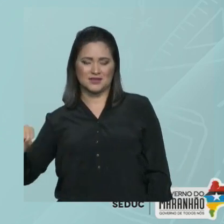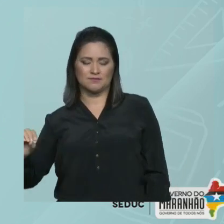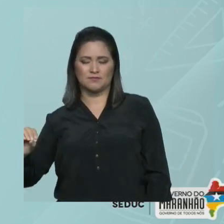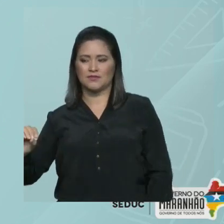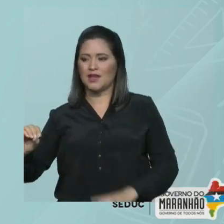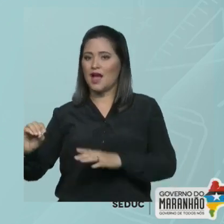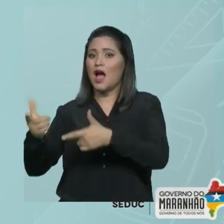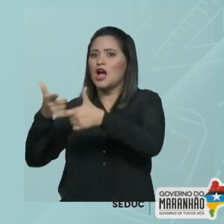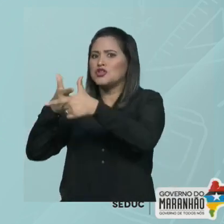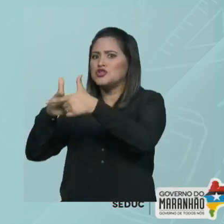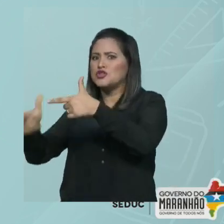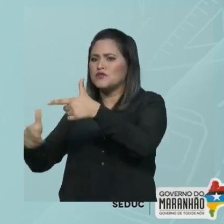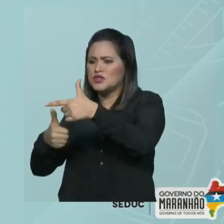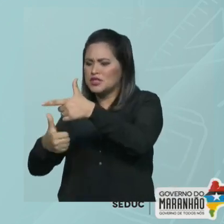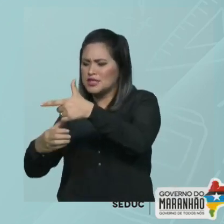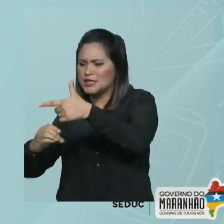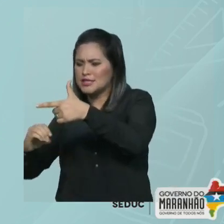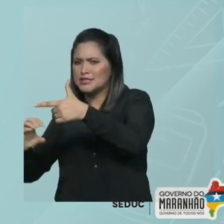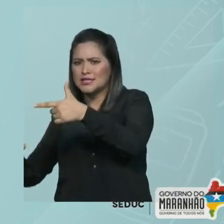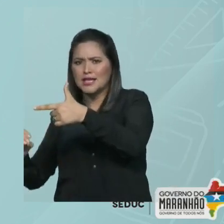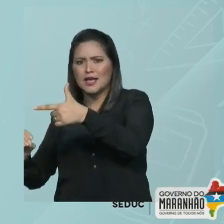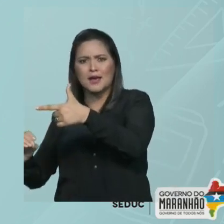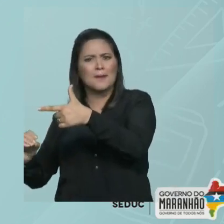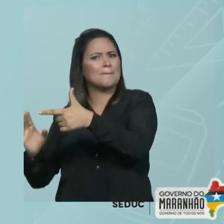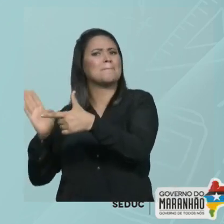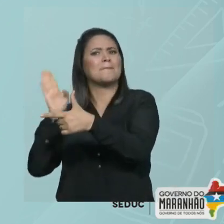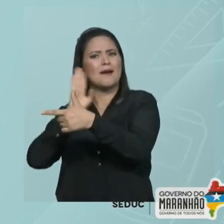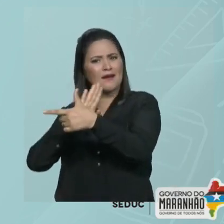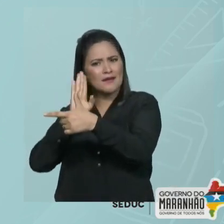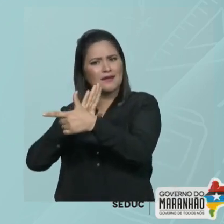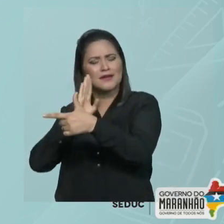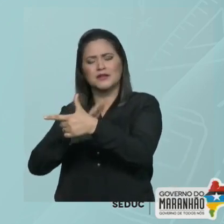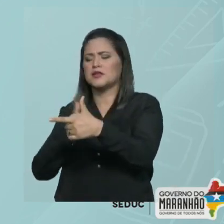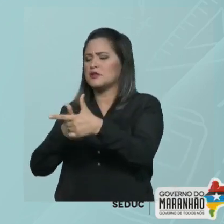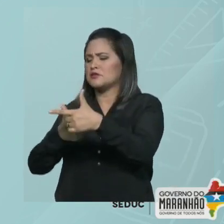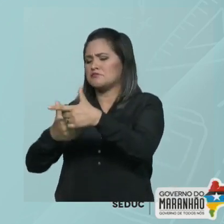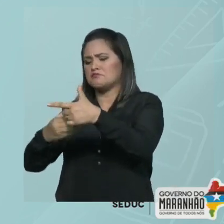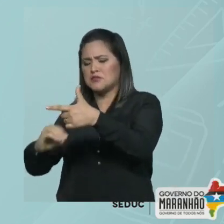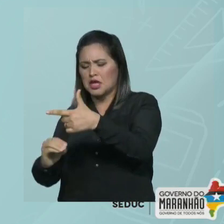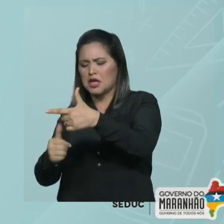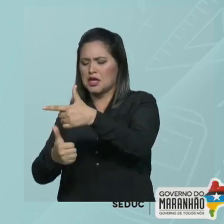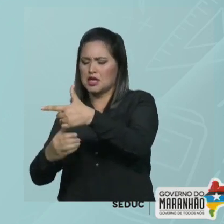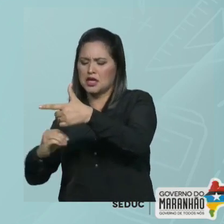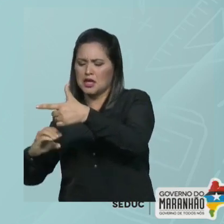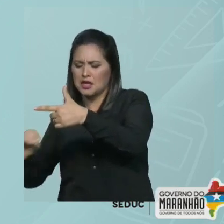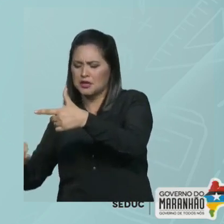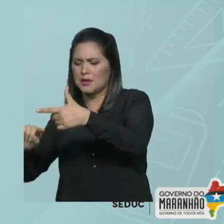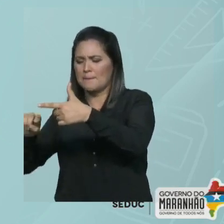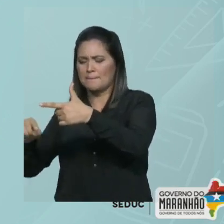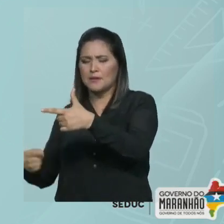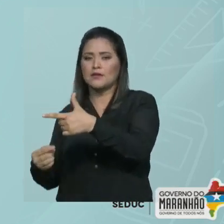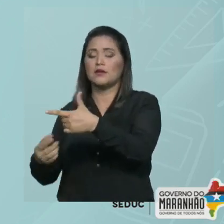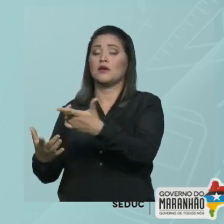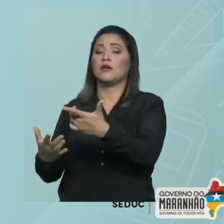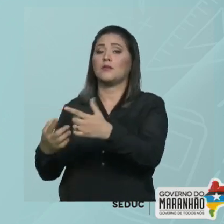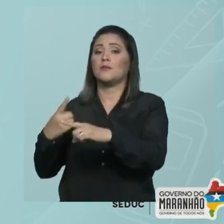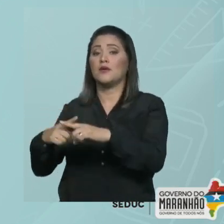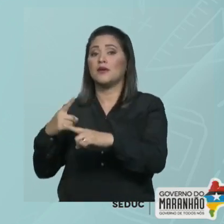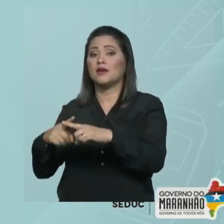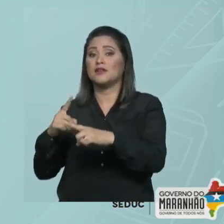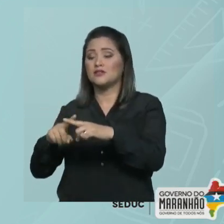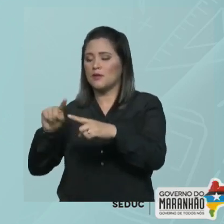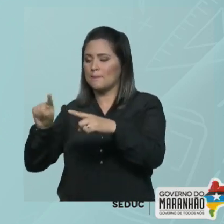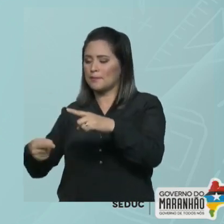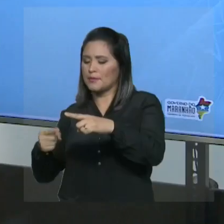mundo. Dividir por 10, por 100, por 1.000. Por quê? Você vai só deslocar a vírgula ou cortar zeros.